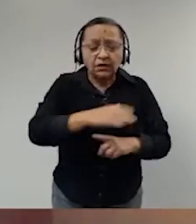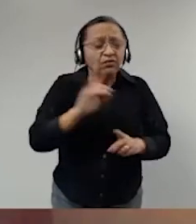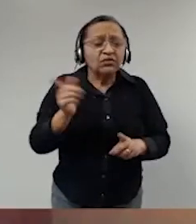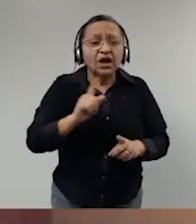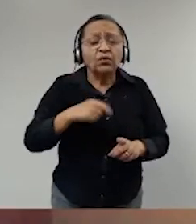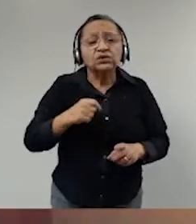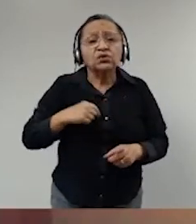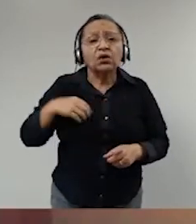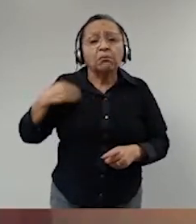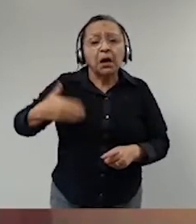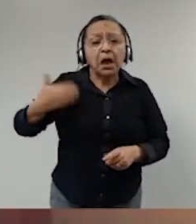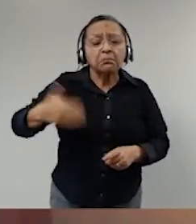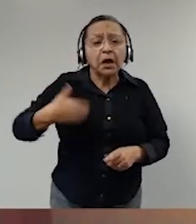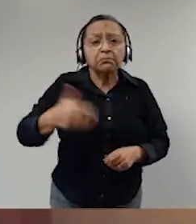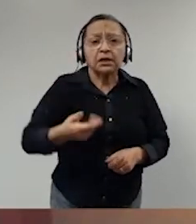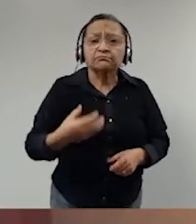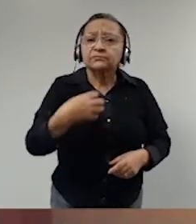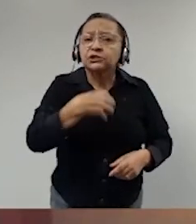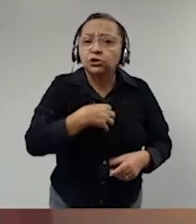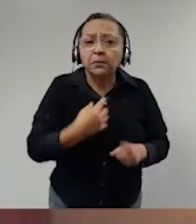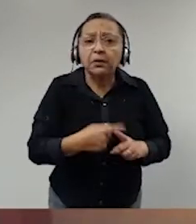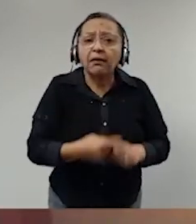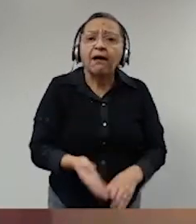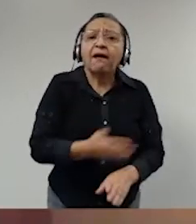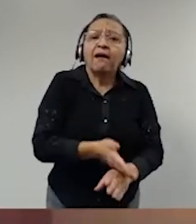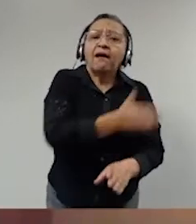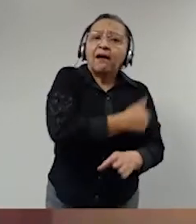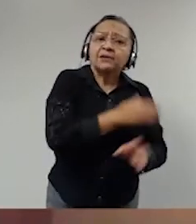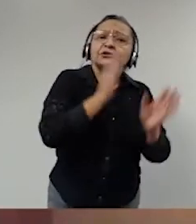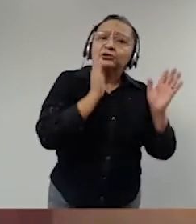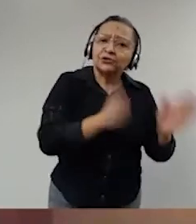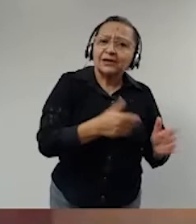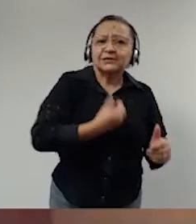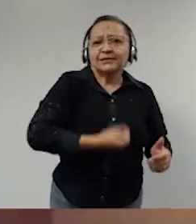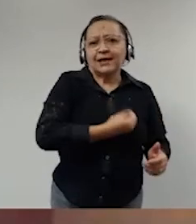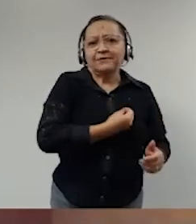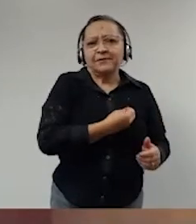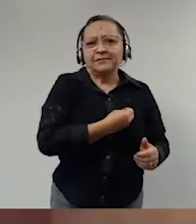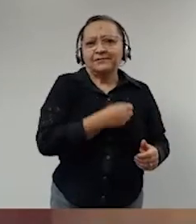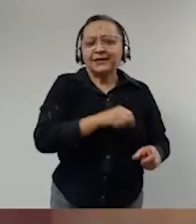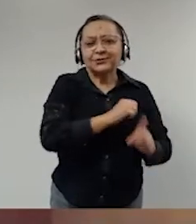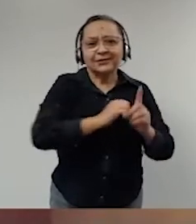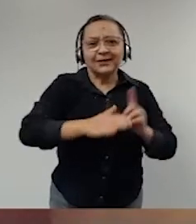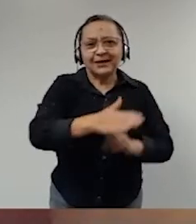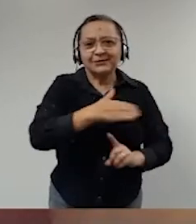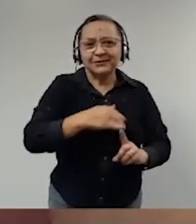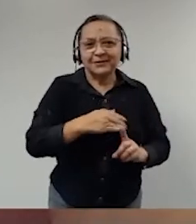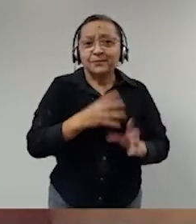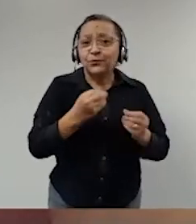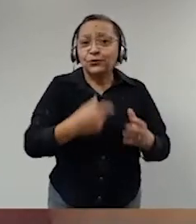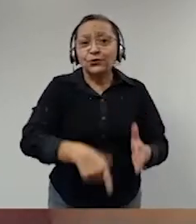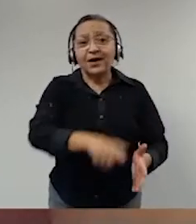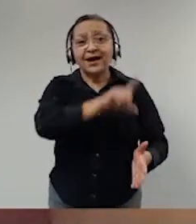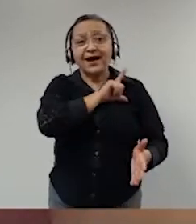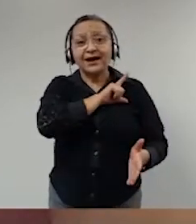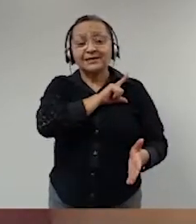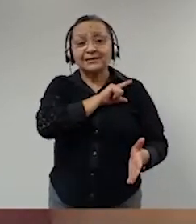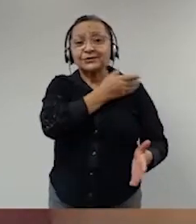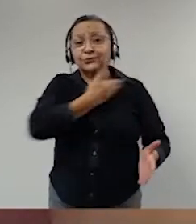dos problemas nacionais. Ou seja, o autoritarismo já estava presente na sociedade brasileira muito antes do governo tomar